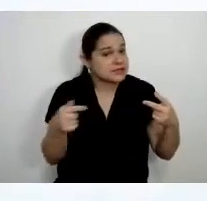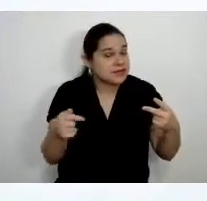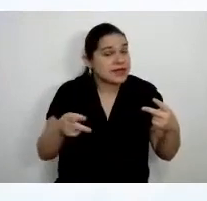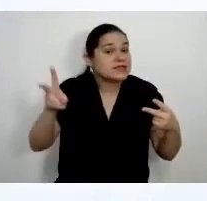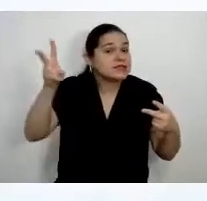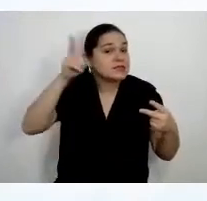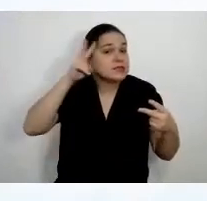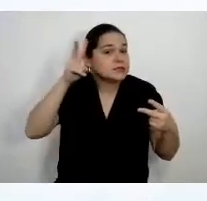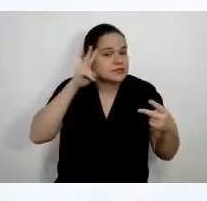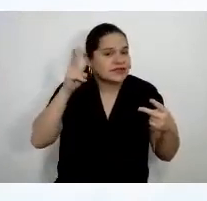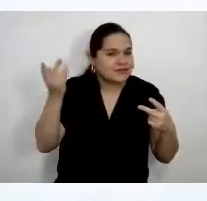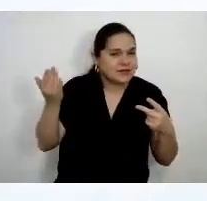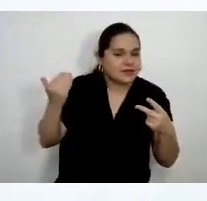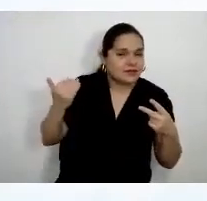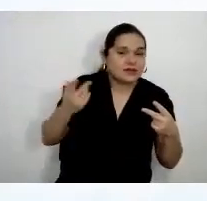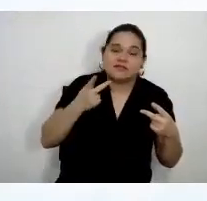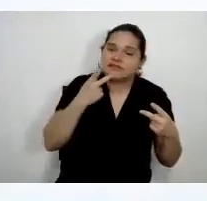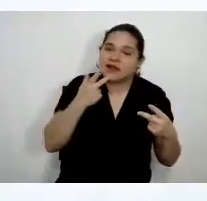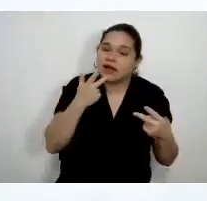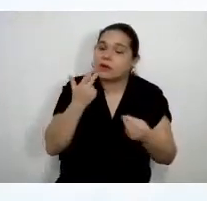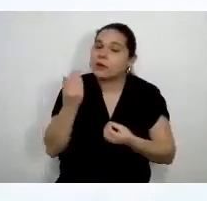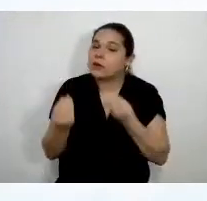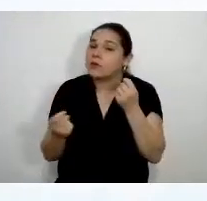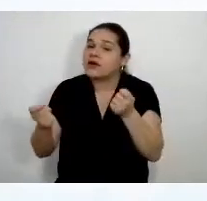falaram na eficácia